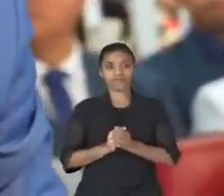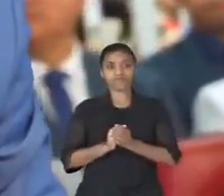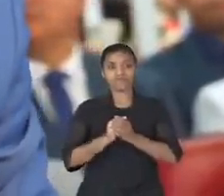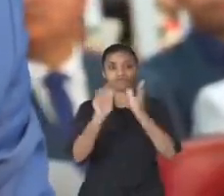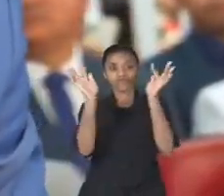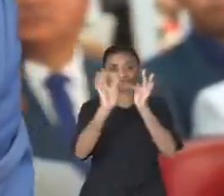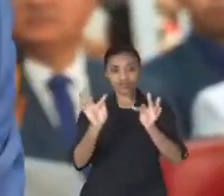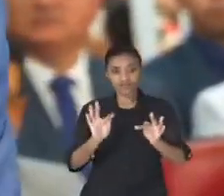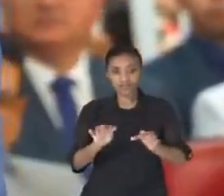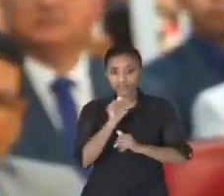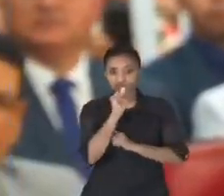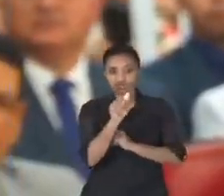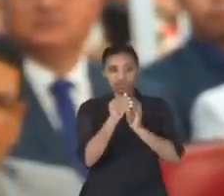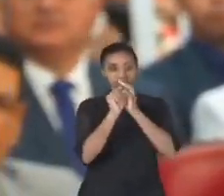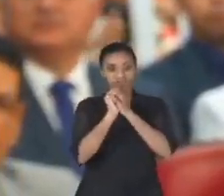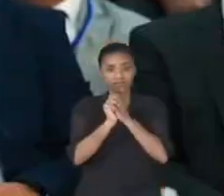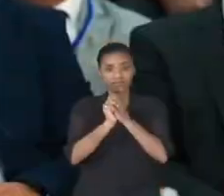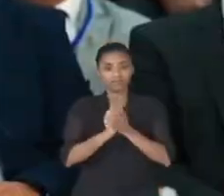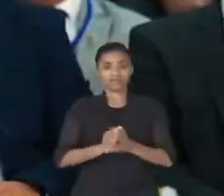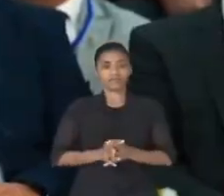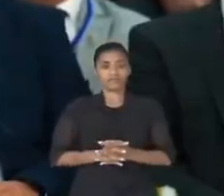amém.